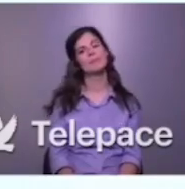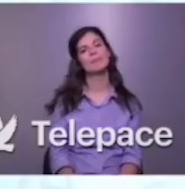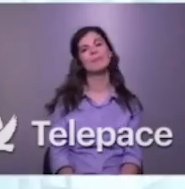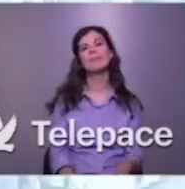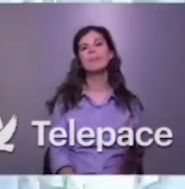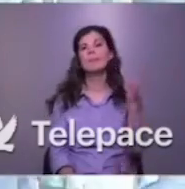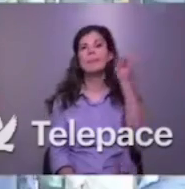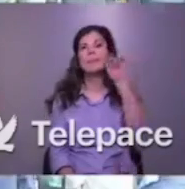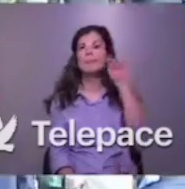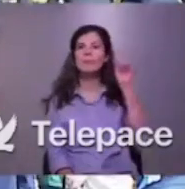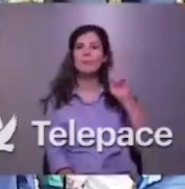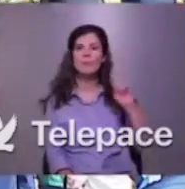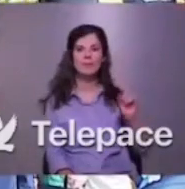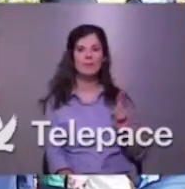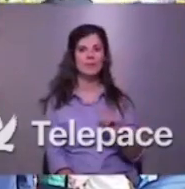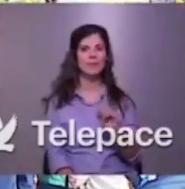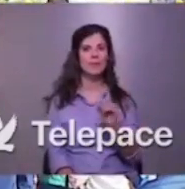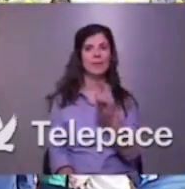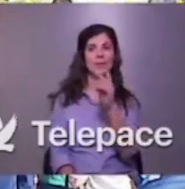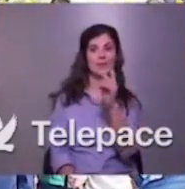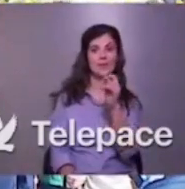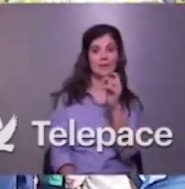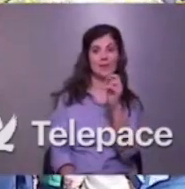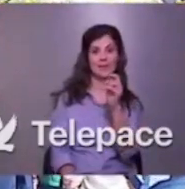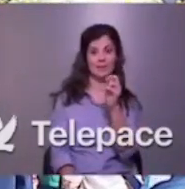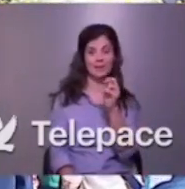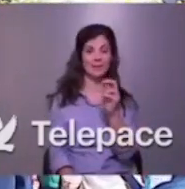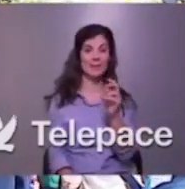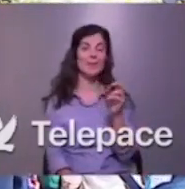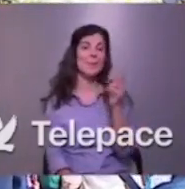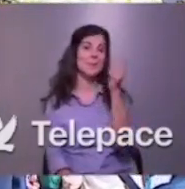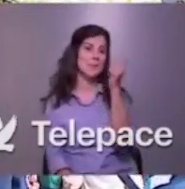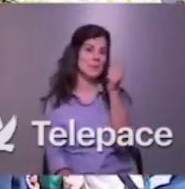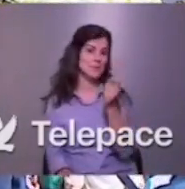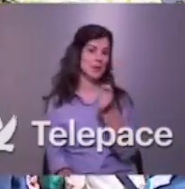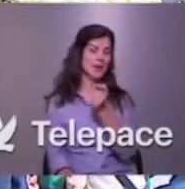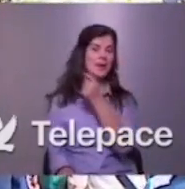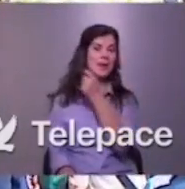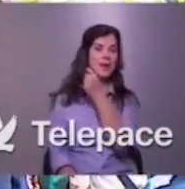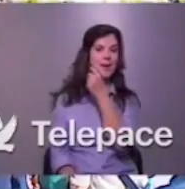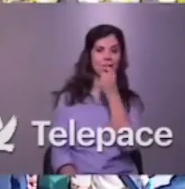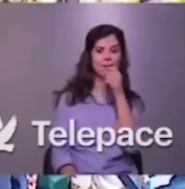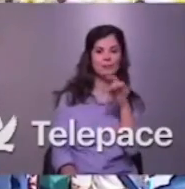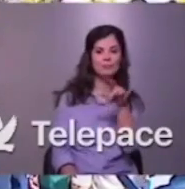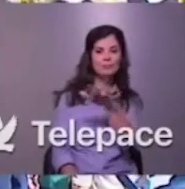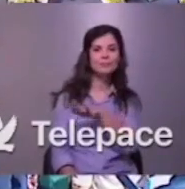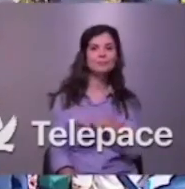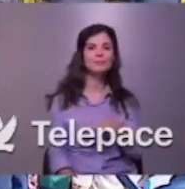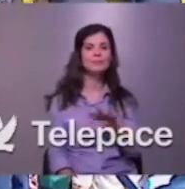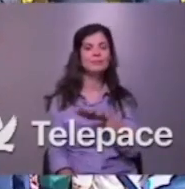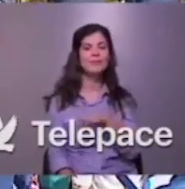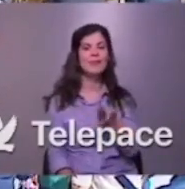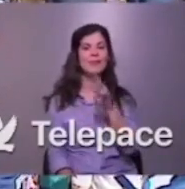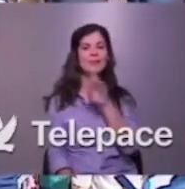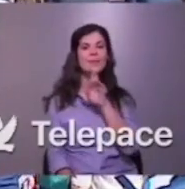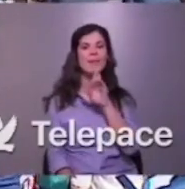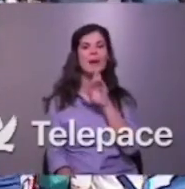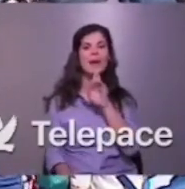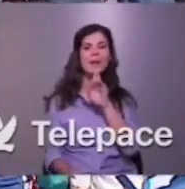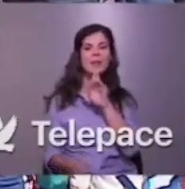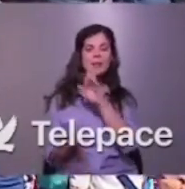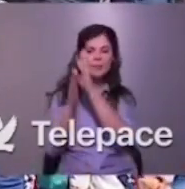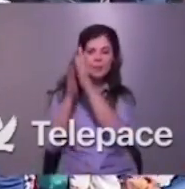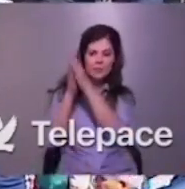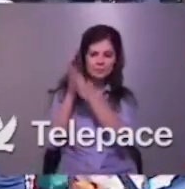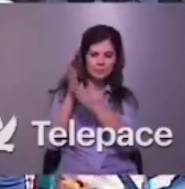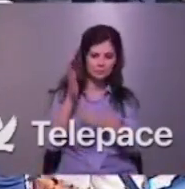quella pallottola che ha ferito San Giovanni Paolo II e